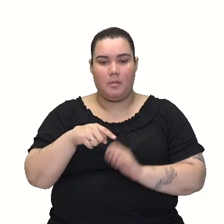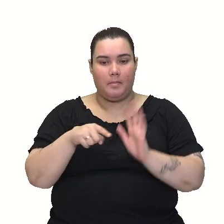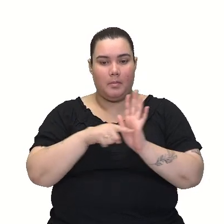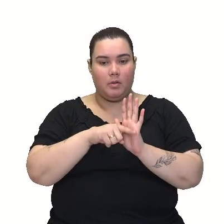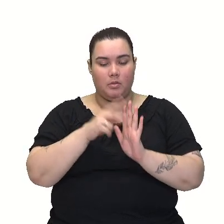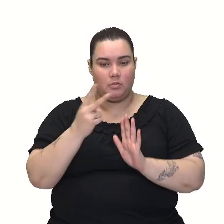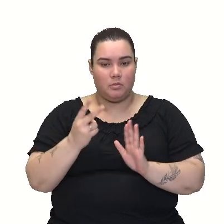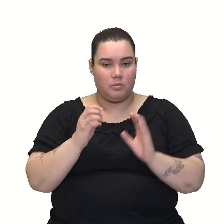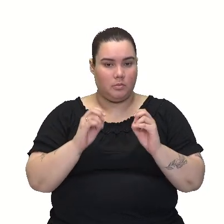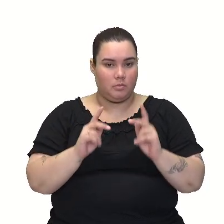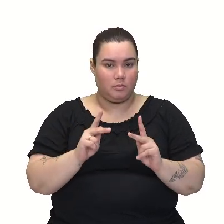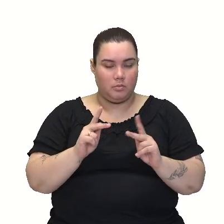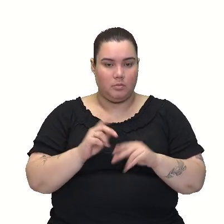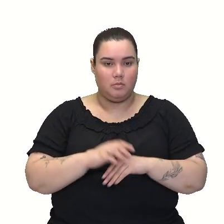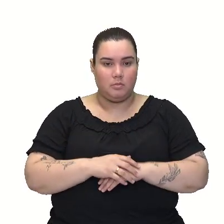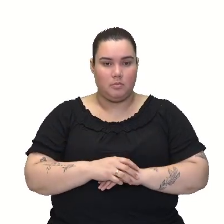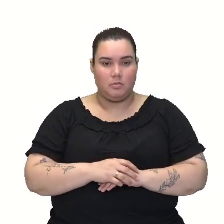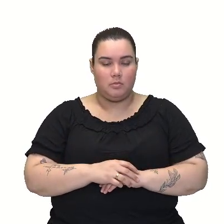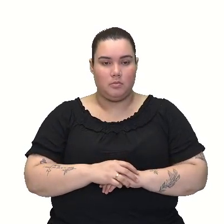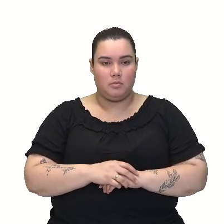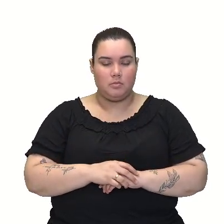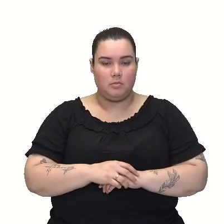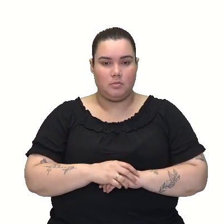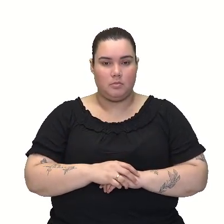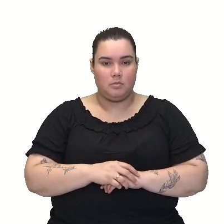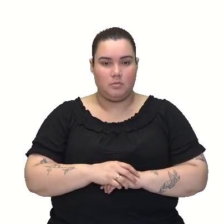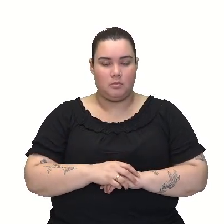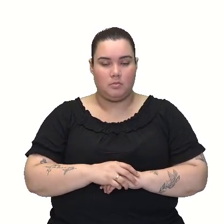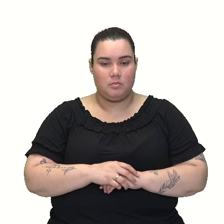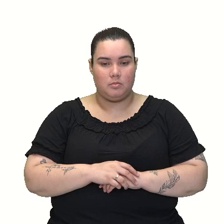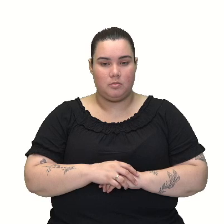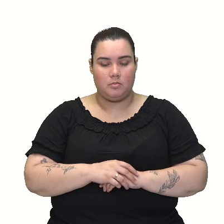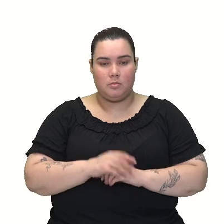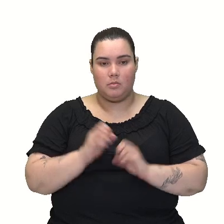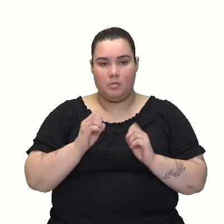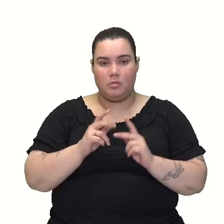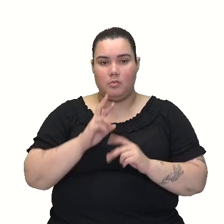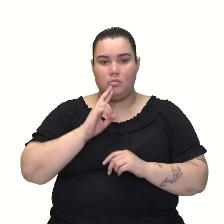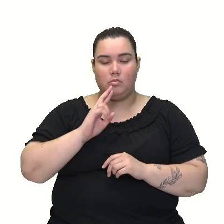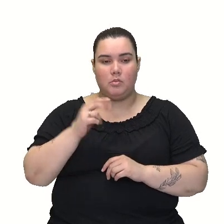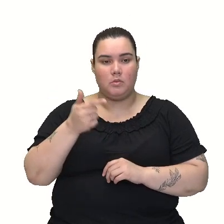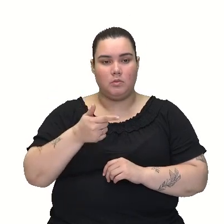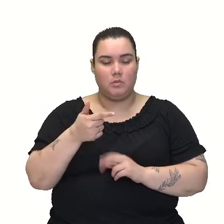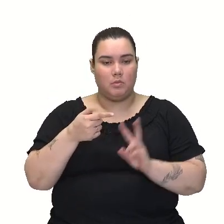2. Beleza. Então, chegamos aí no valor da segunda raiz,